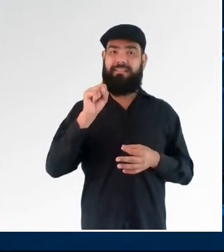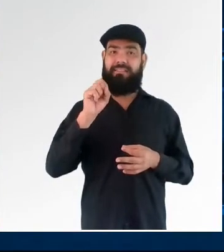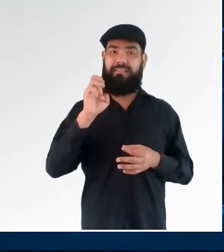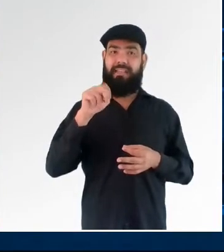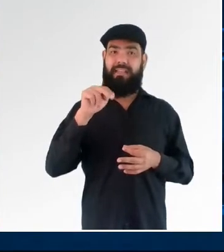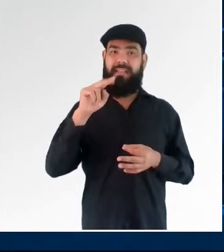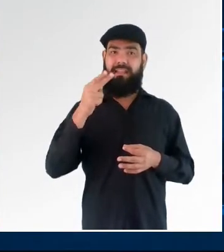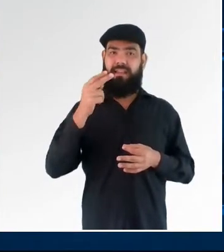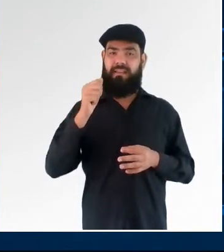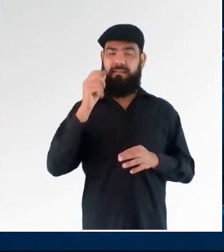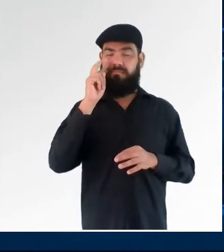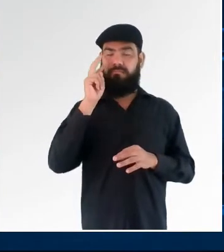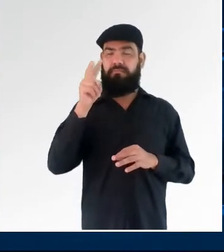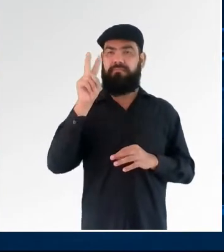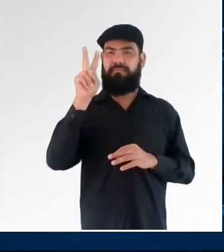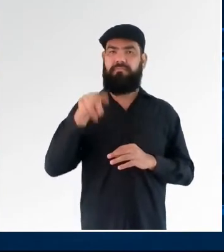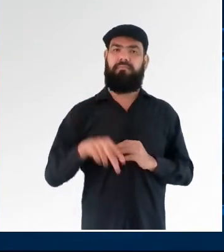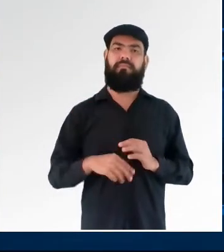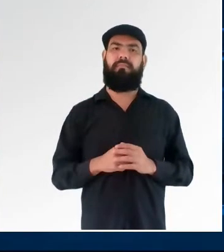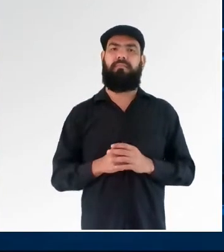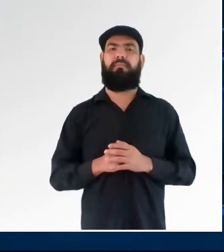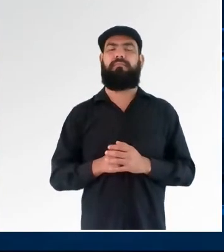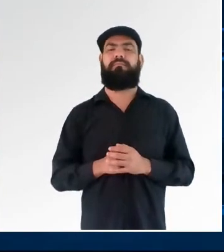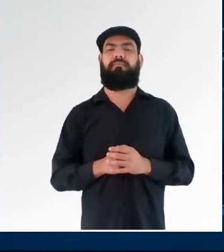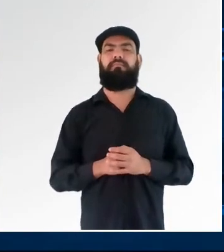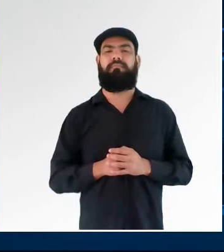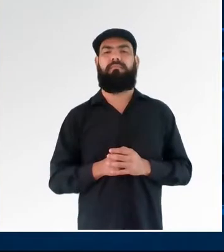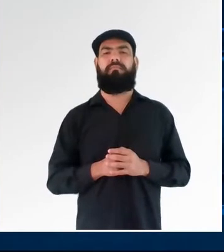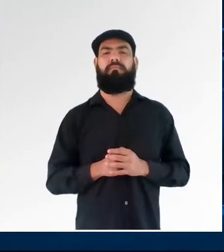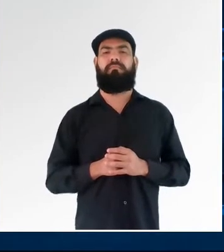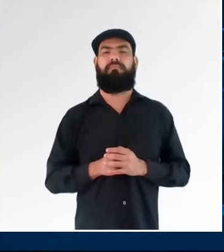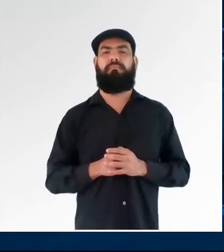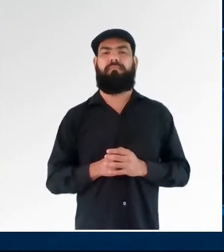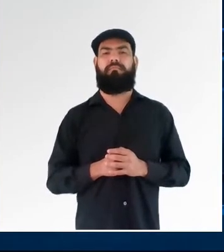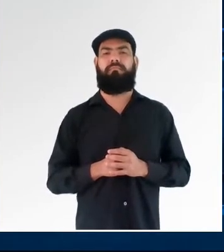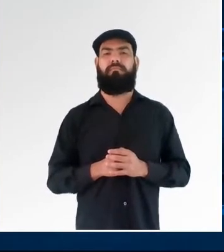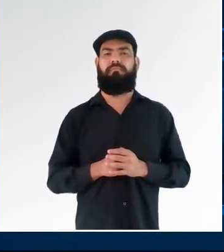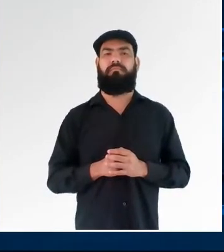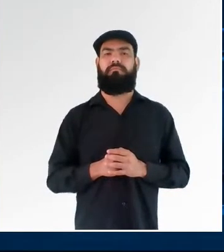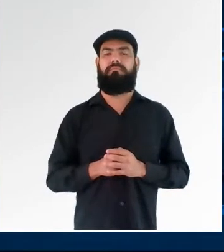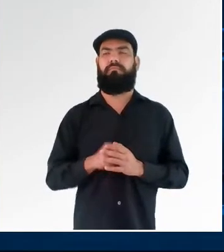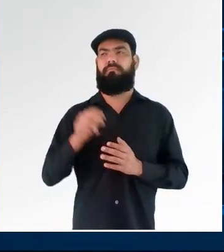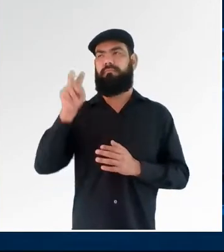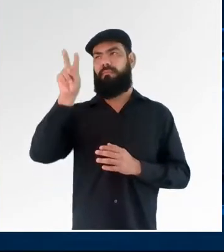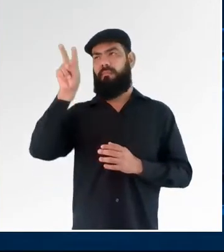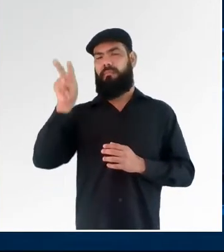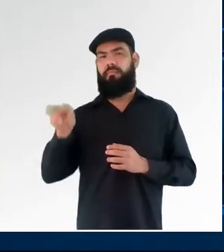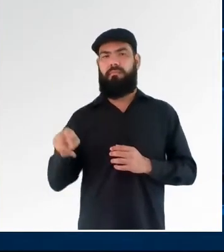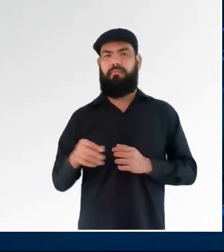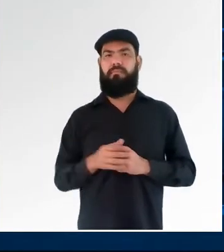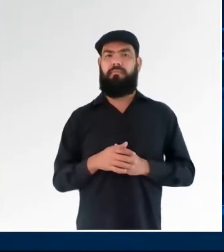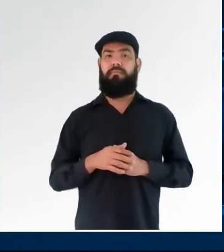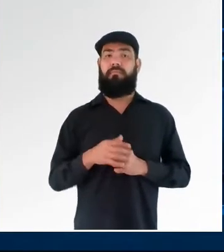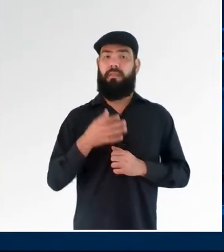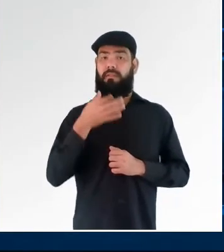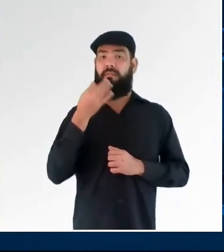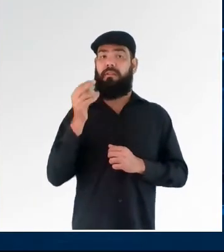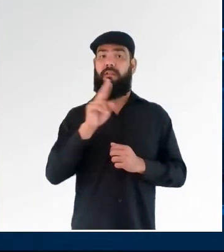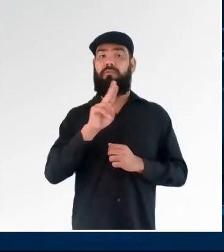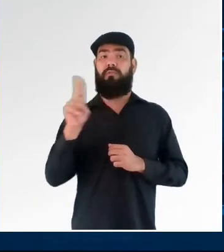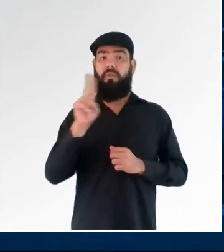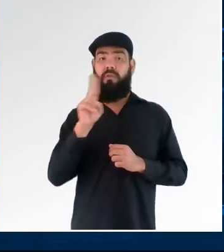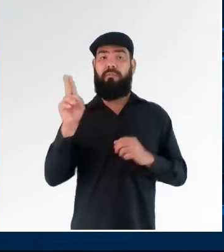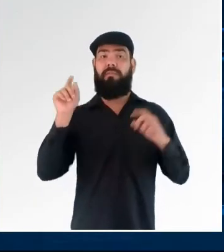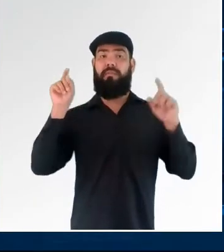jornal Estado de São Paulo, que trata da publicação da edição brasileira da obra. Aí ele vai citar aqui a obra, olha só como ele cita a obra, que